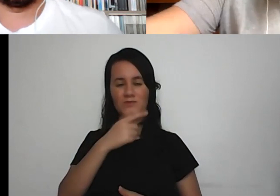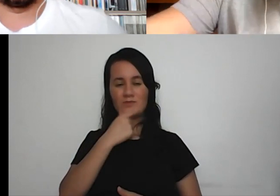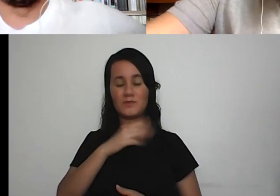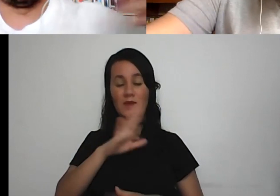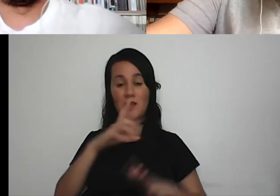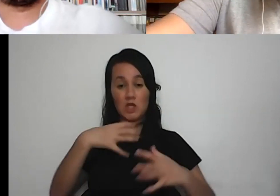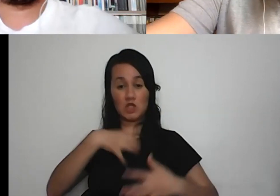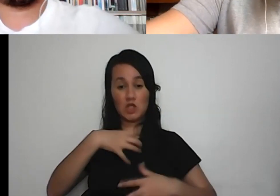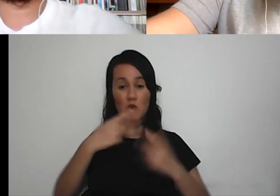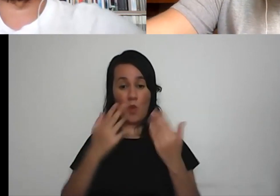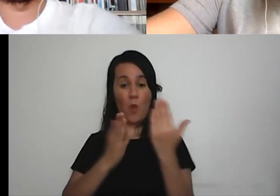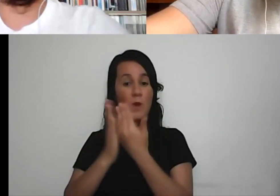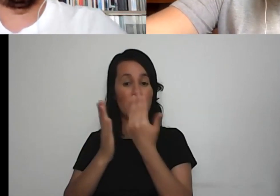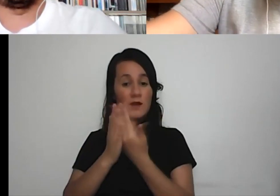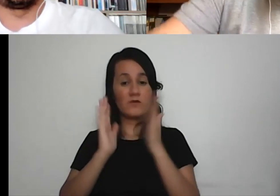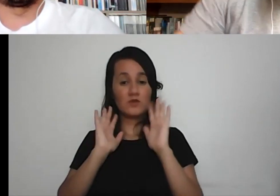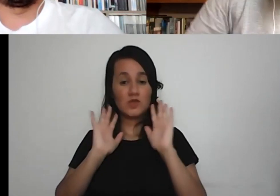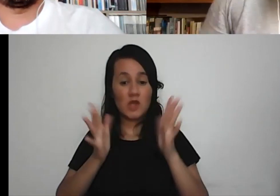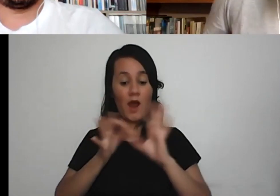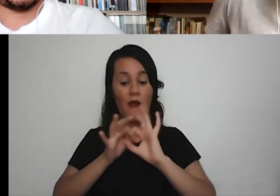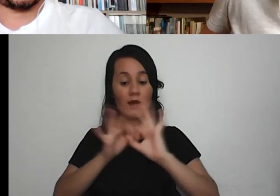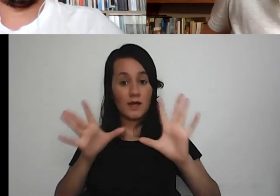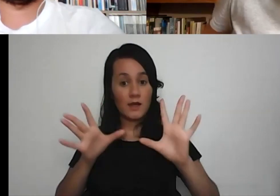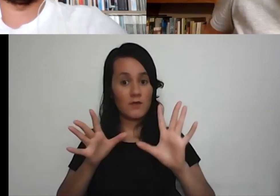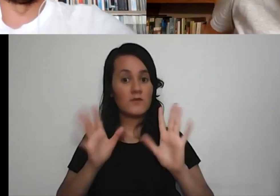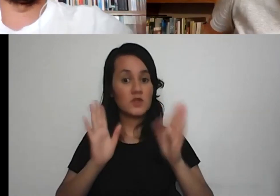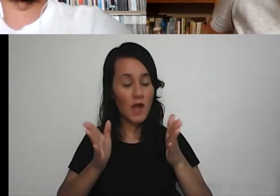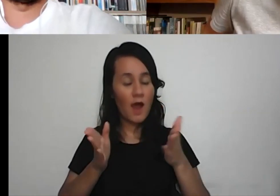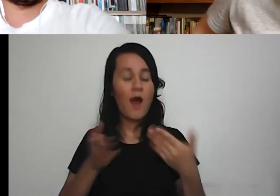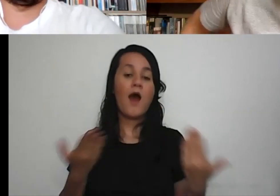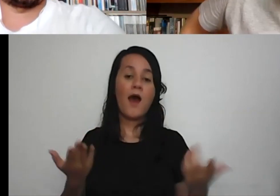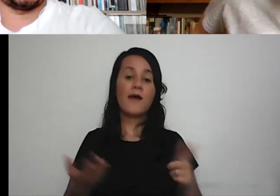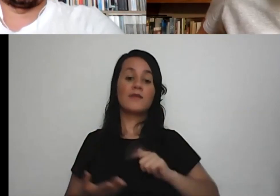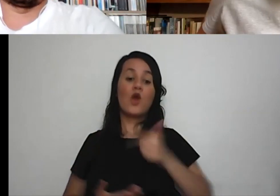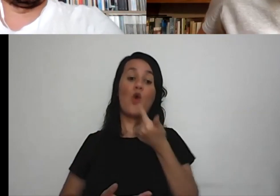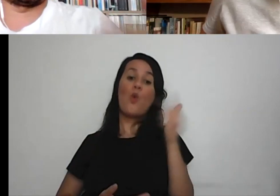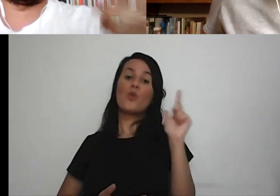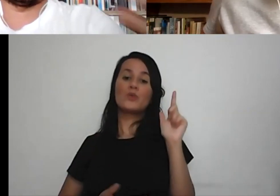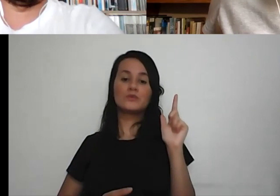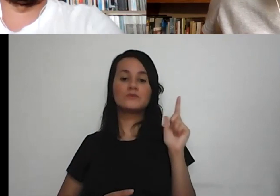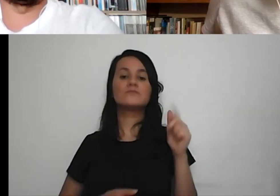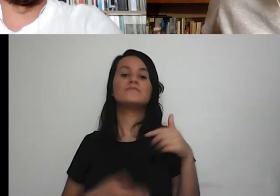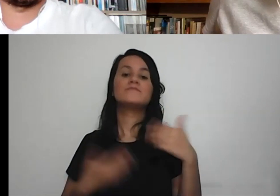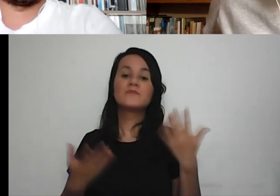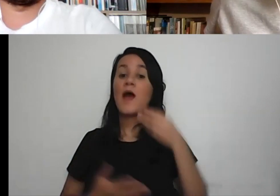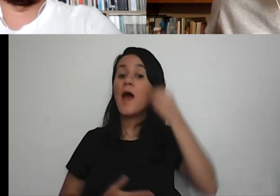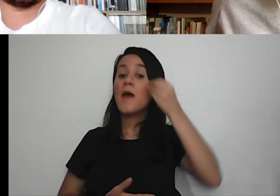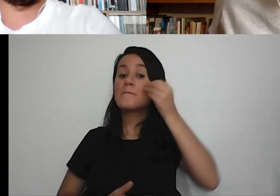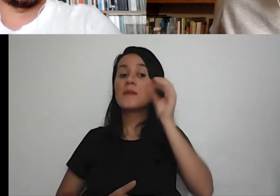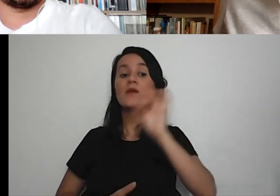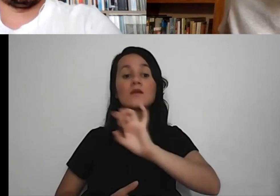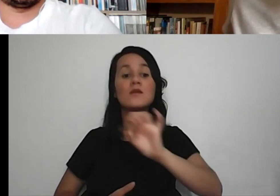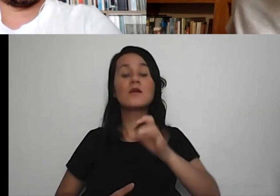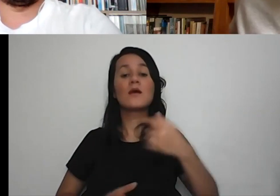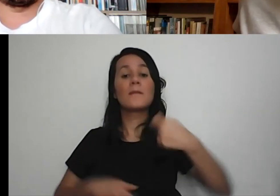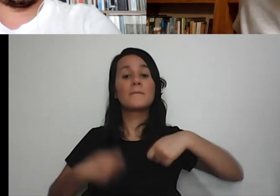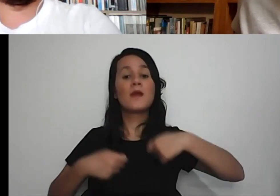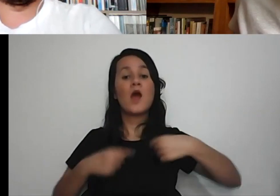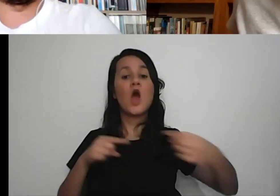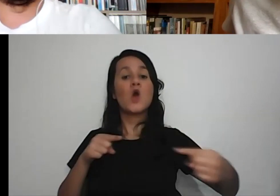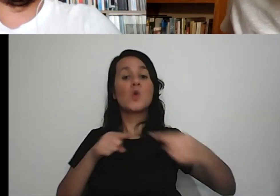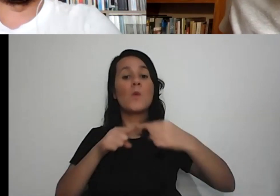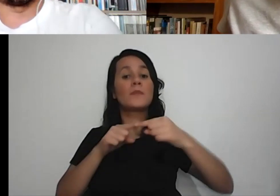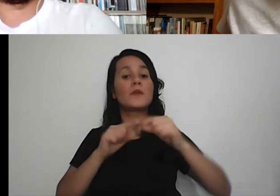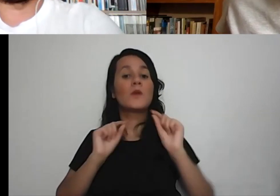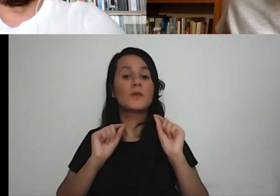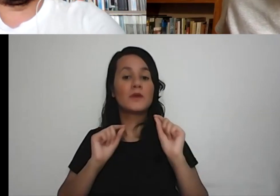esse caminho do livro estar disponível, aí tem o outro lado, que aí talvez a experiência de vocês seja mais ligada